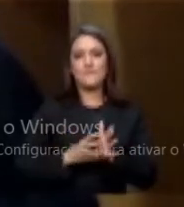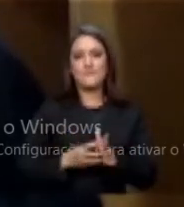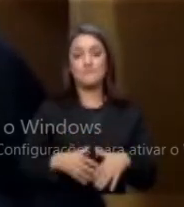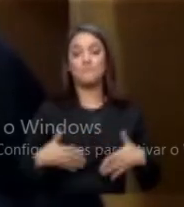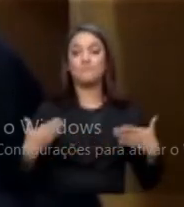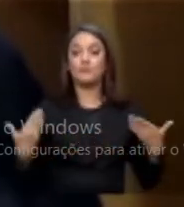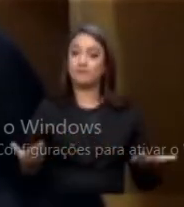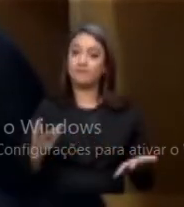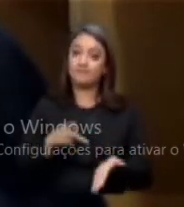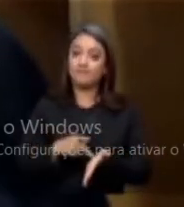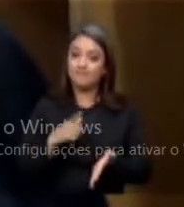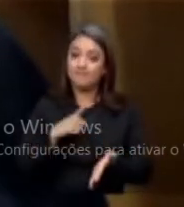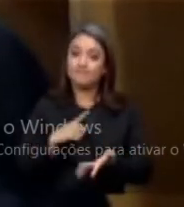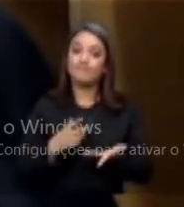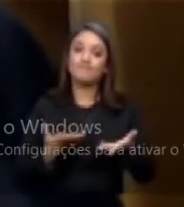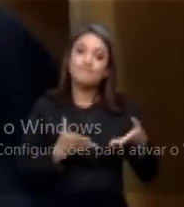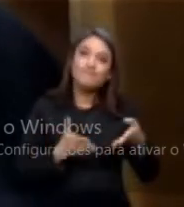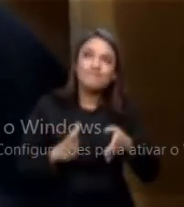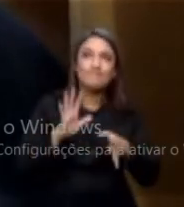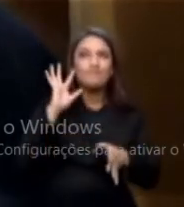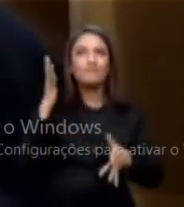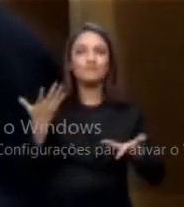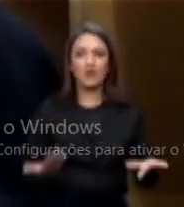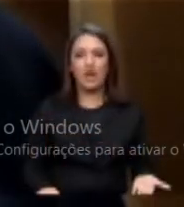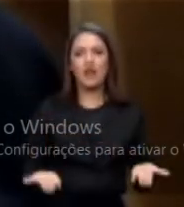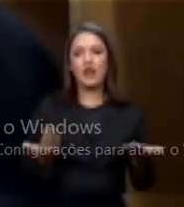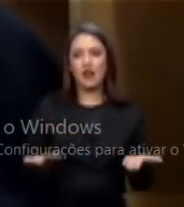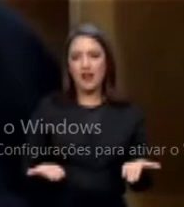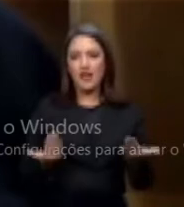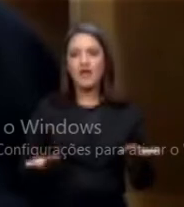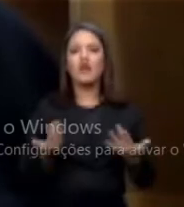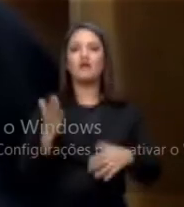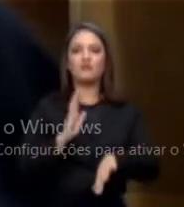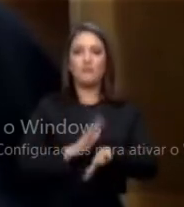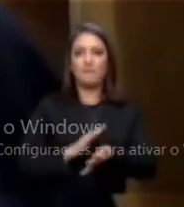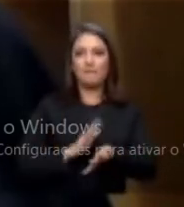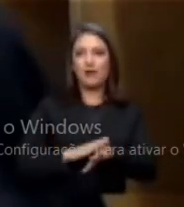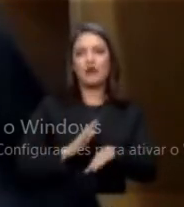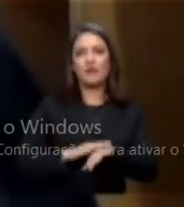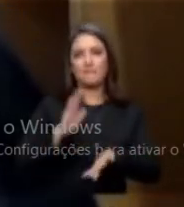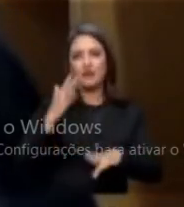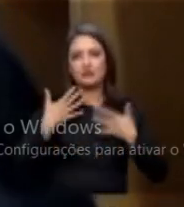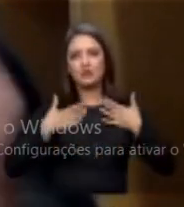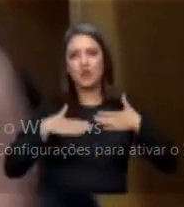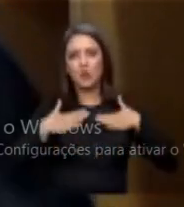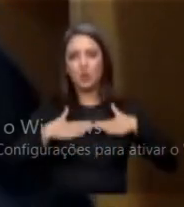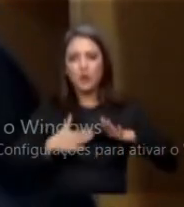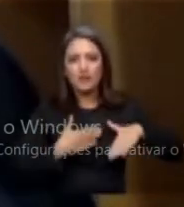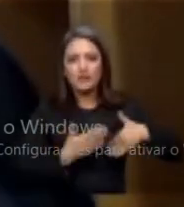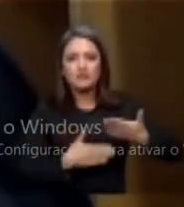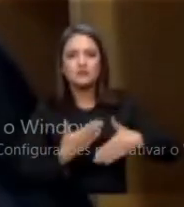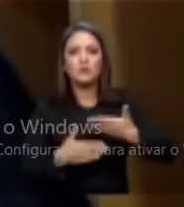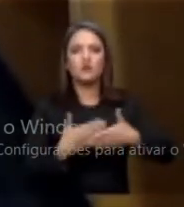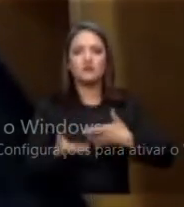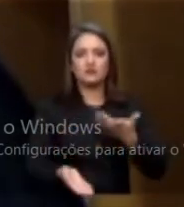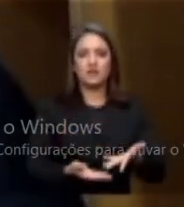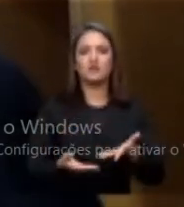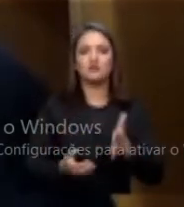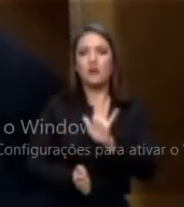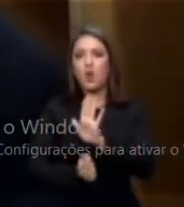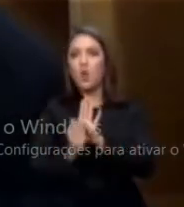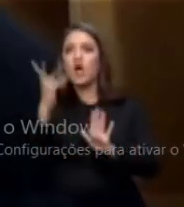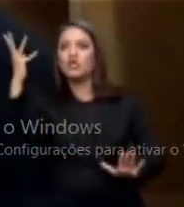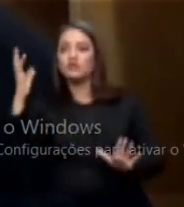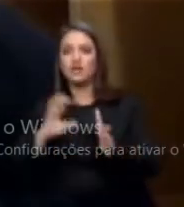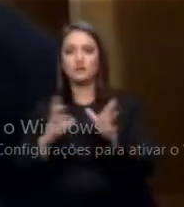na verdade, um caminho mais leve, um caminho mais suave no processo de redução do número